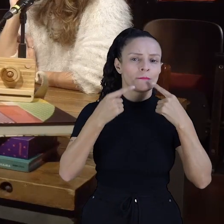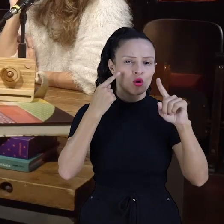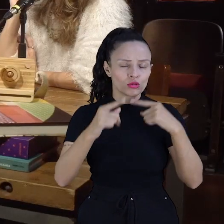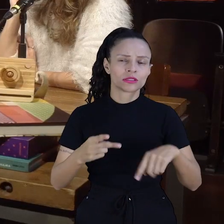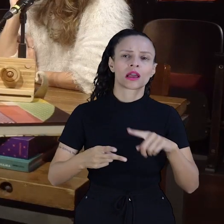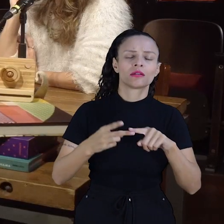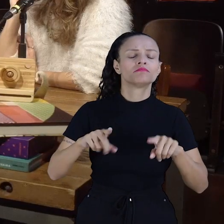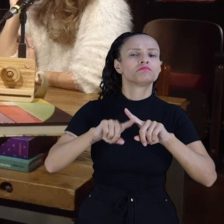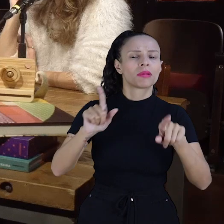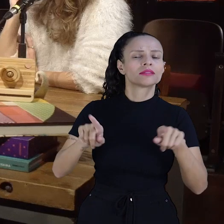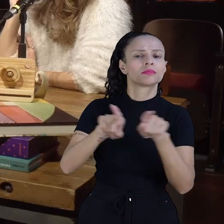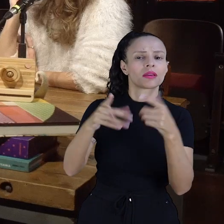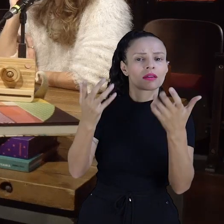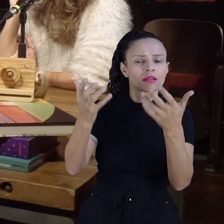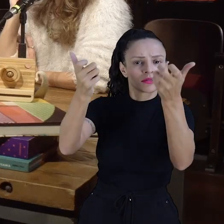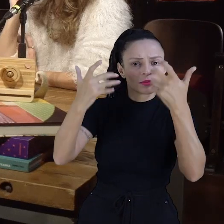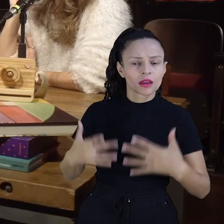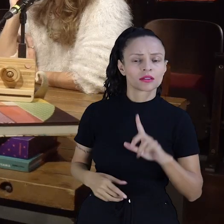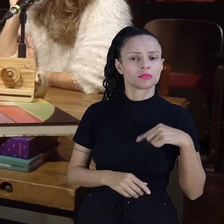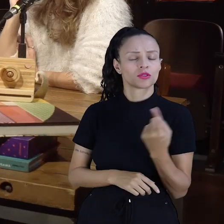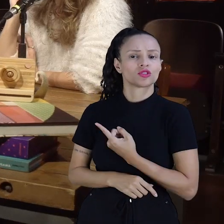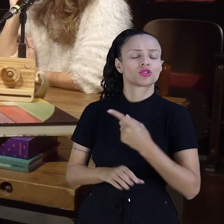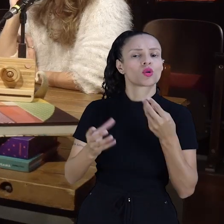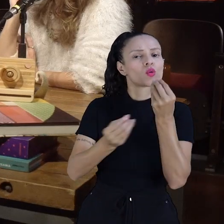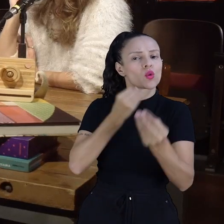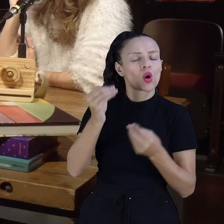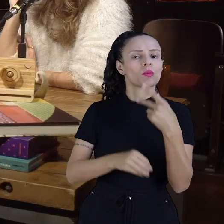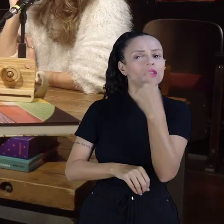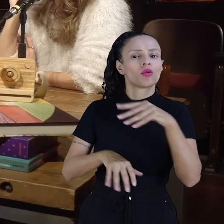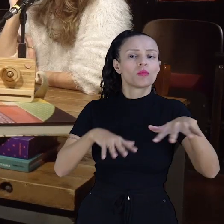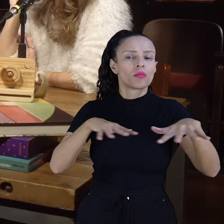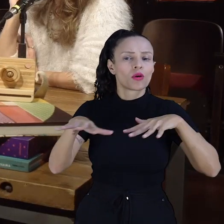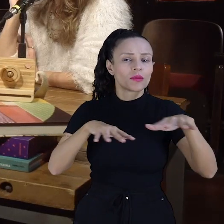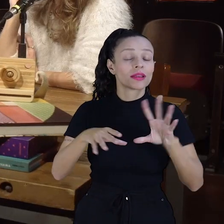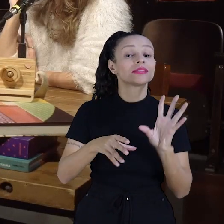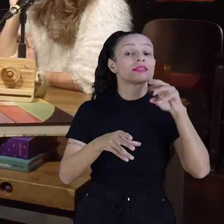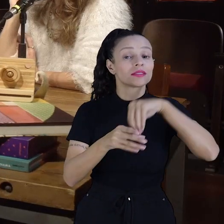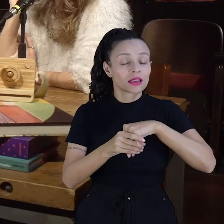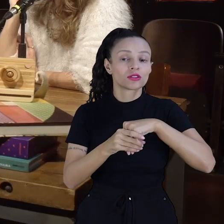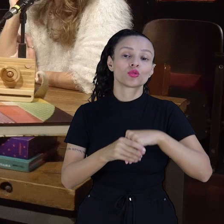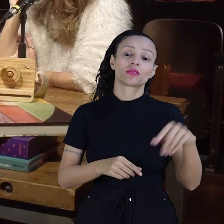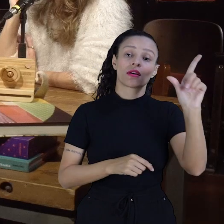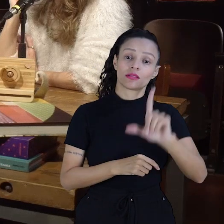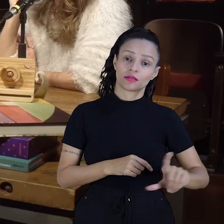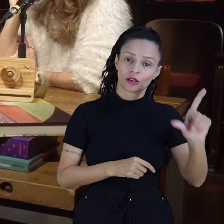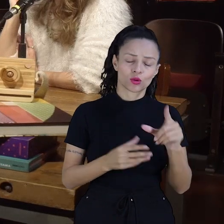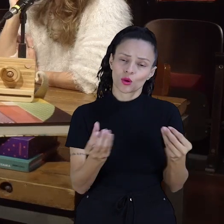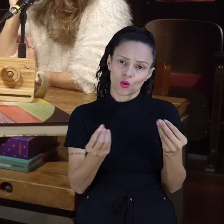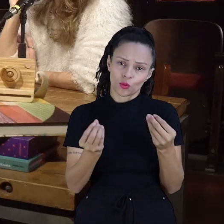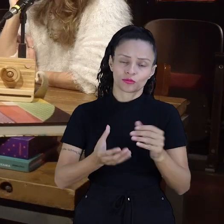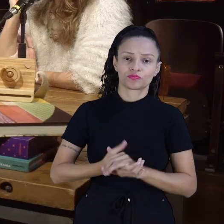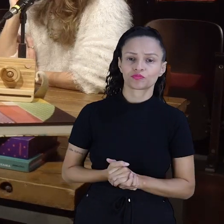teatro, música, mas eu também queria que você falasse um pouquinho pra gente como que é esse teu movimento dentro